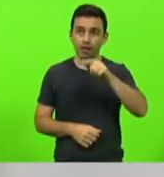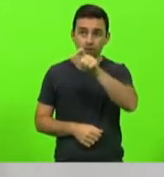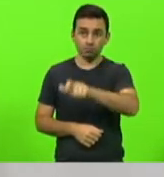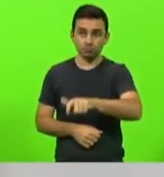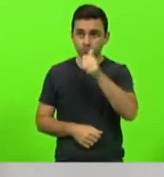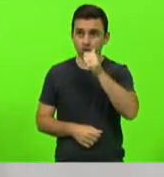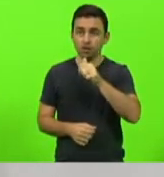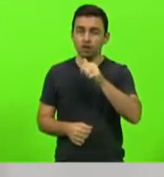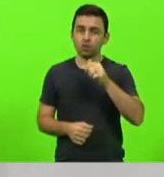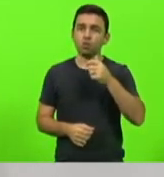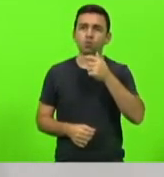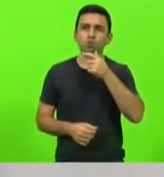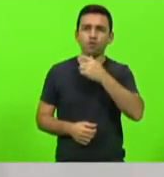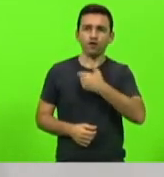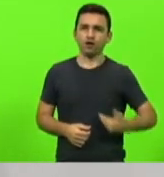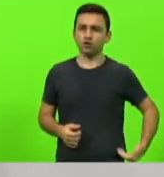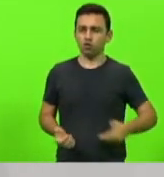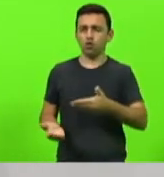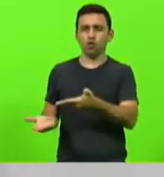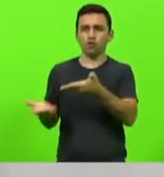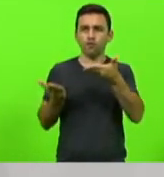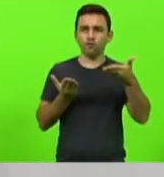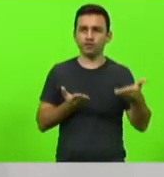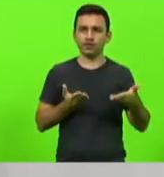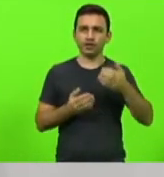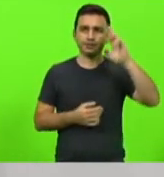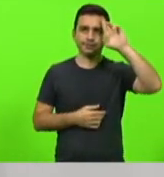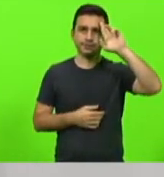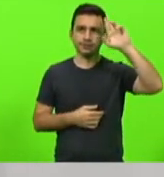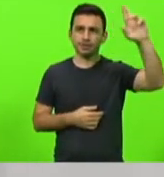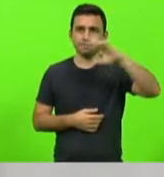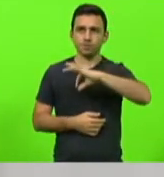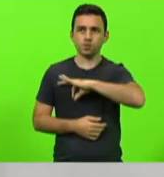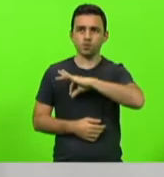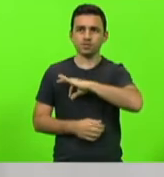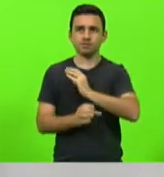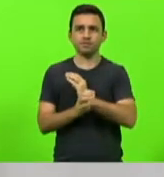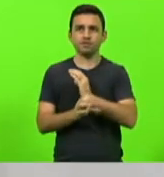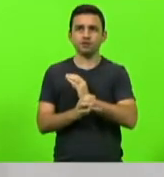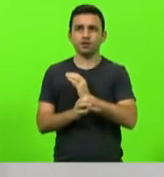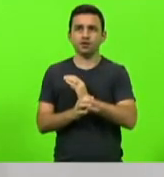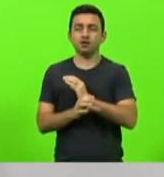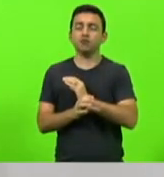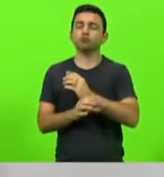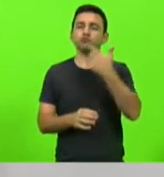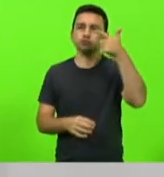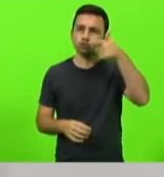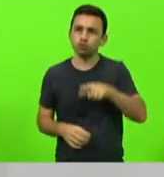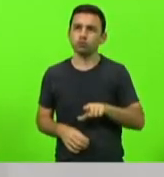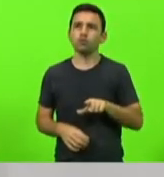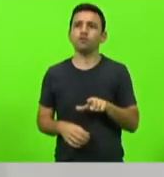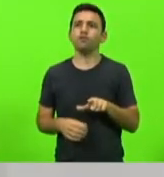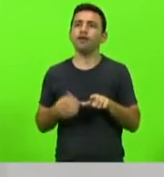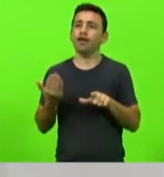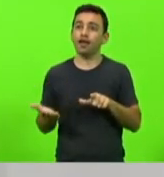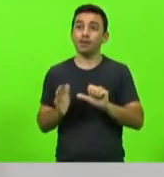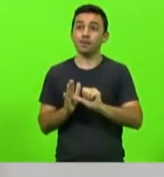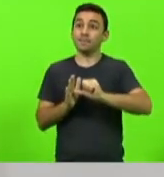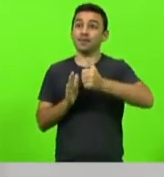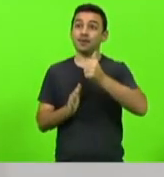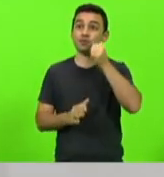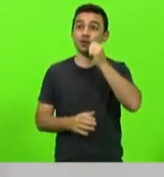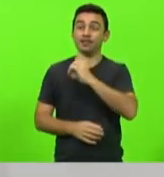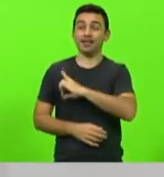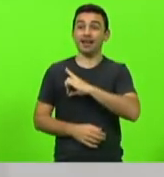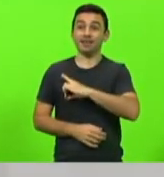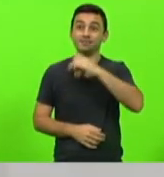ex-governador Cacildo Maldaner para chefiar a Polícia Civil, sendo mais uma vez a primeira delegada do país